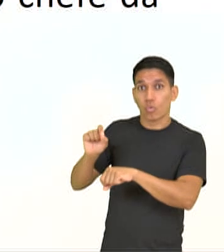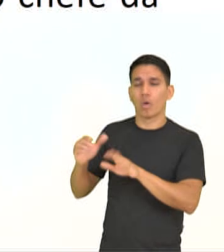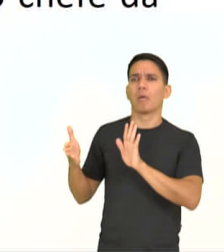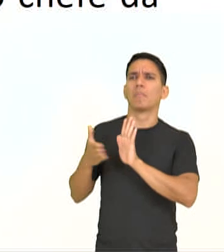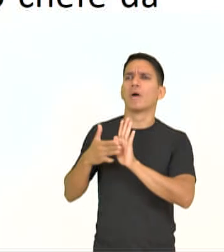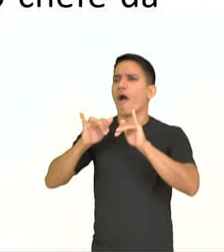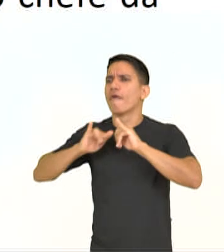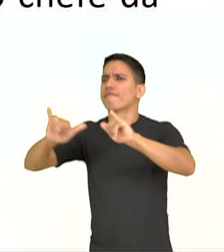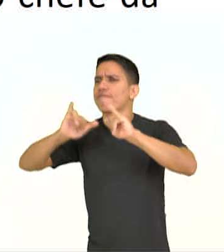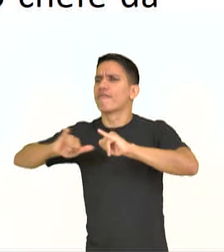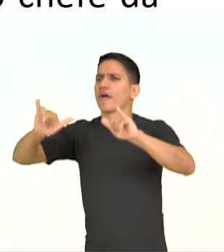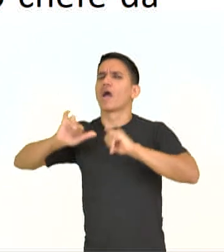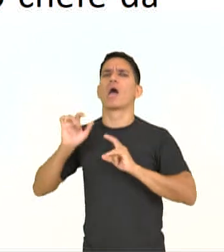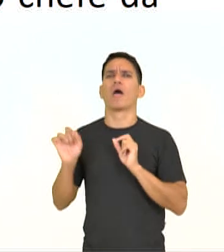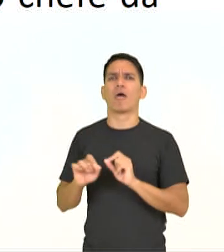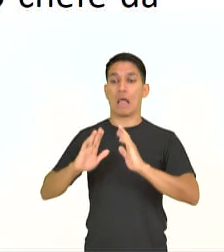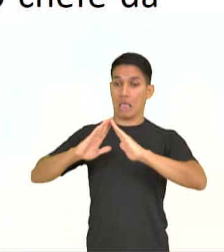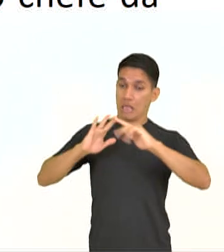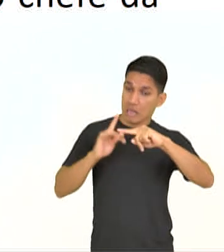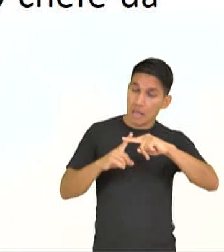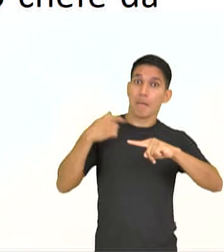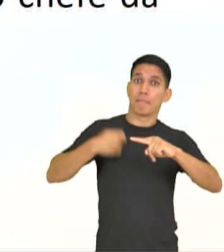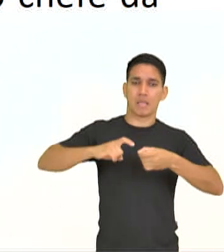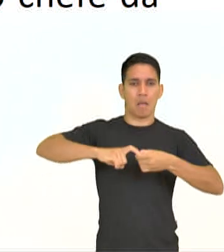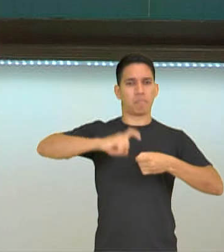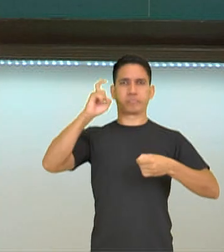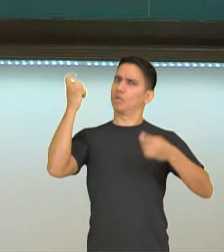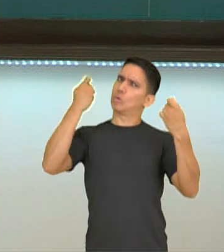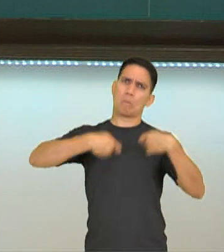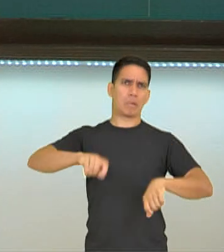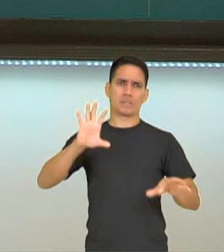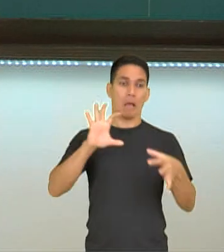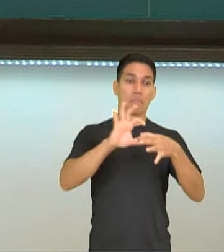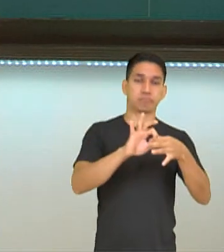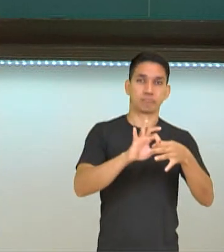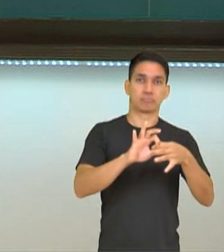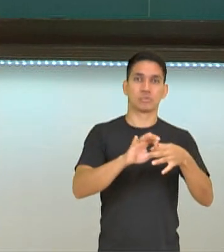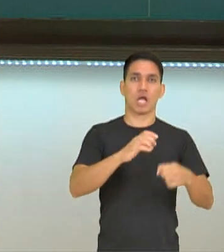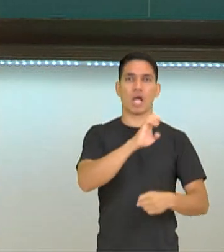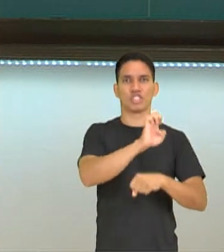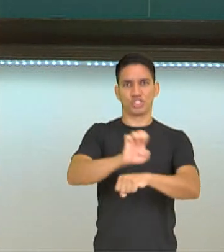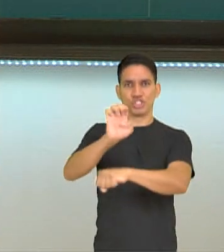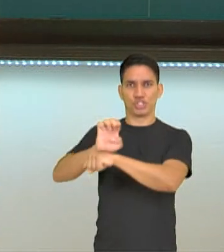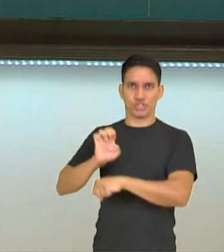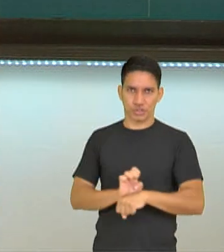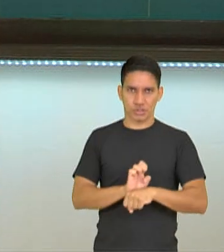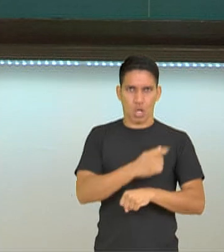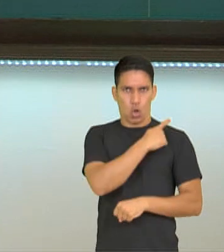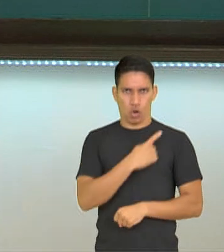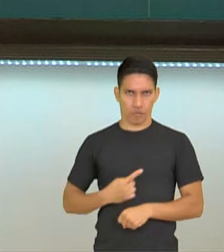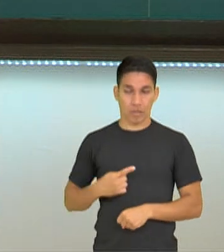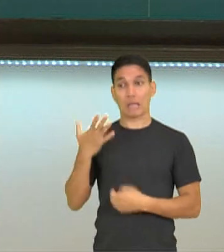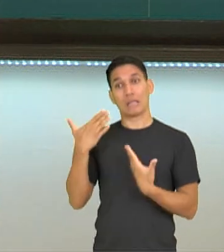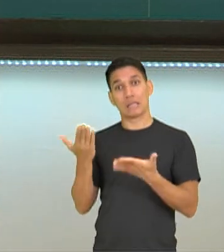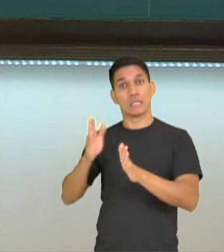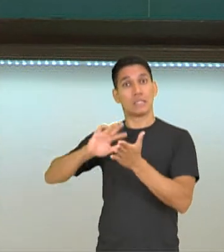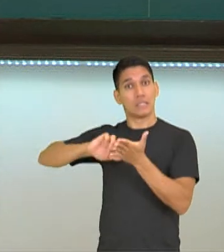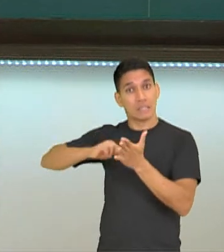pregava que a Igreja deveria ser independente do Estado, ou seja, a Igreja não participaria